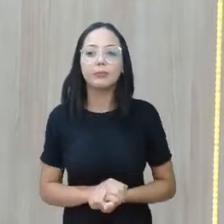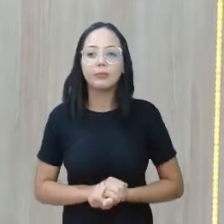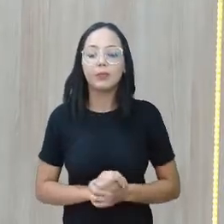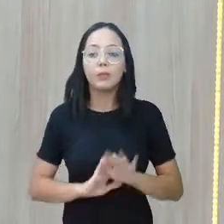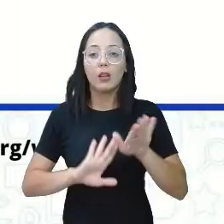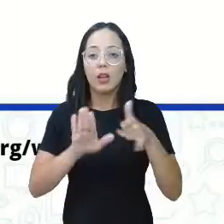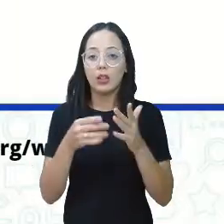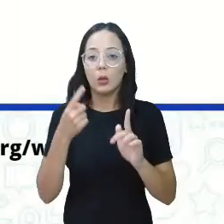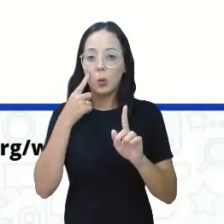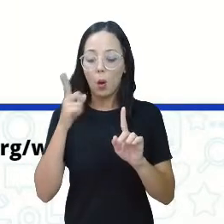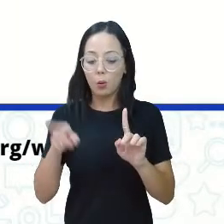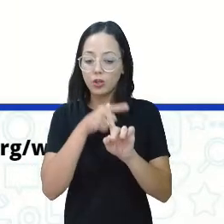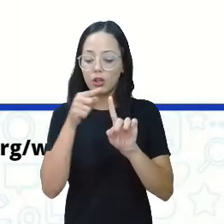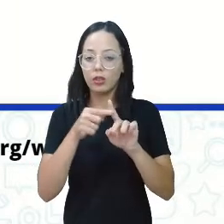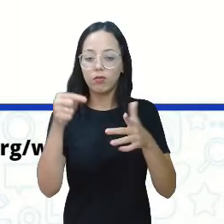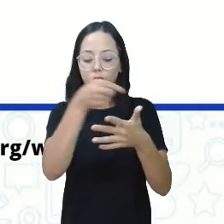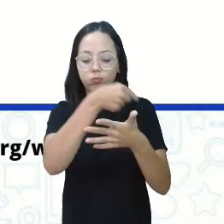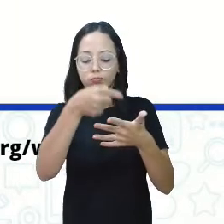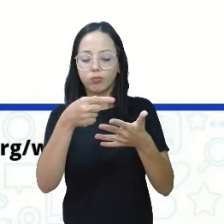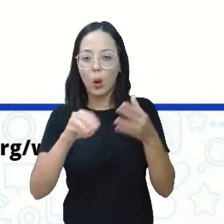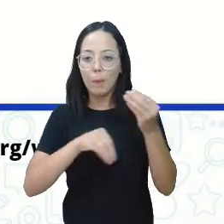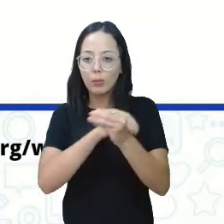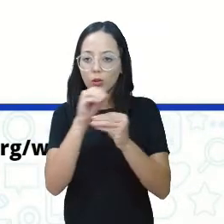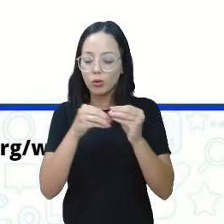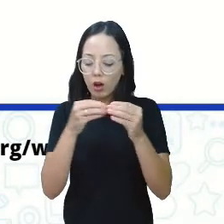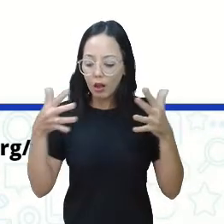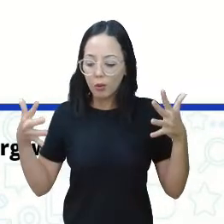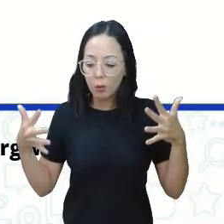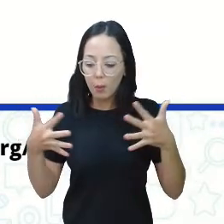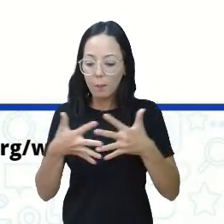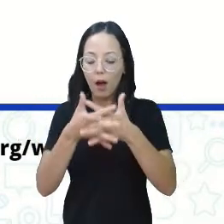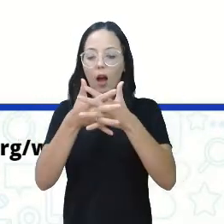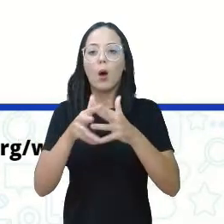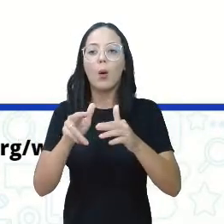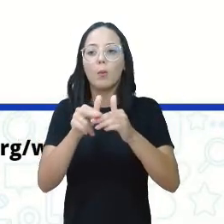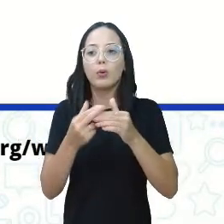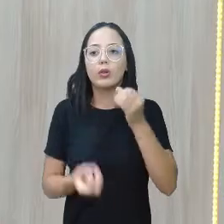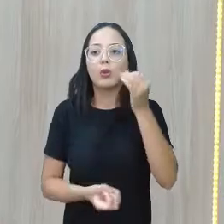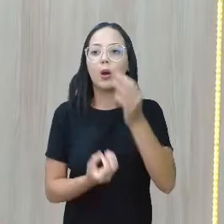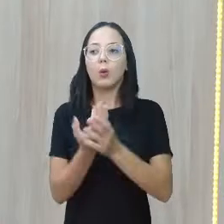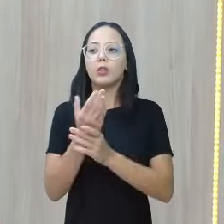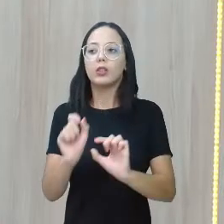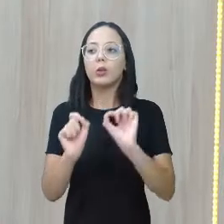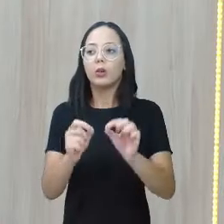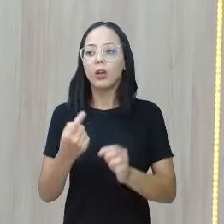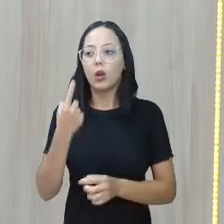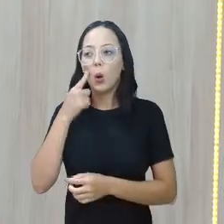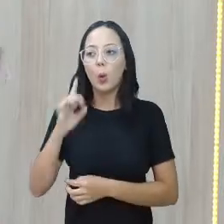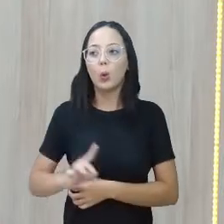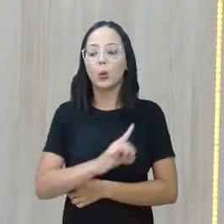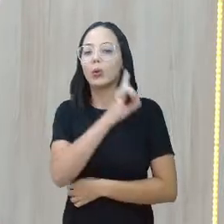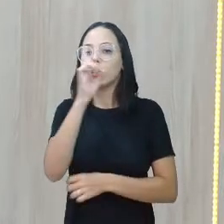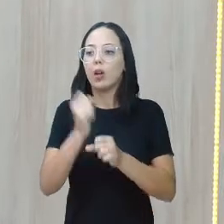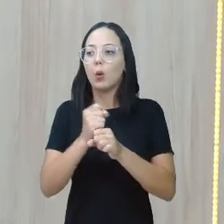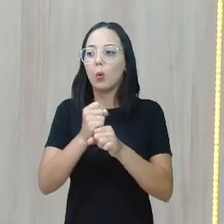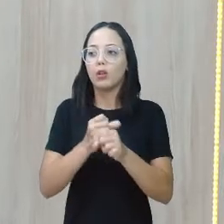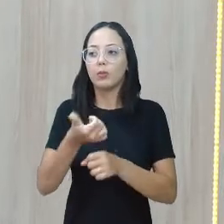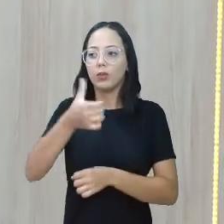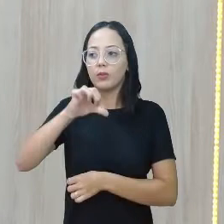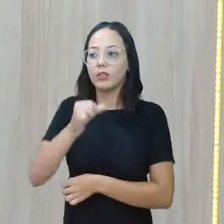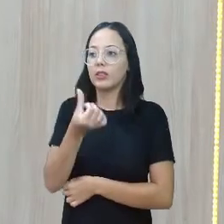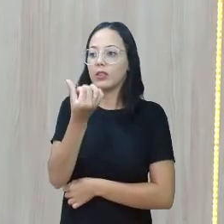seus propósitos se misturaram. Aí aconteceu, era uma vez o golpe de